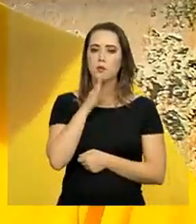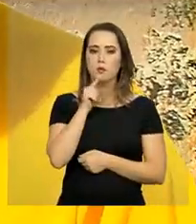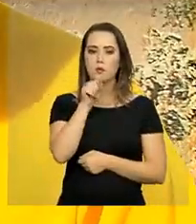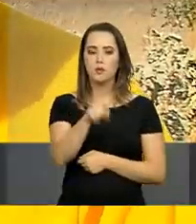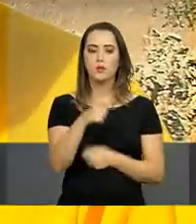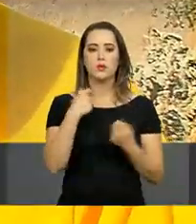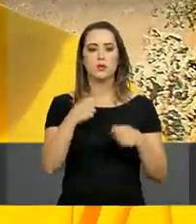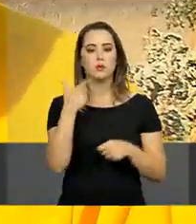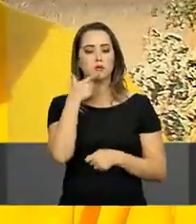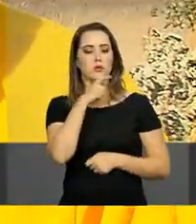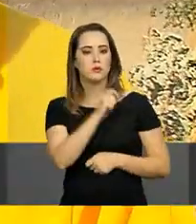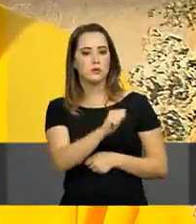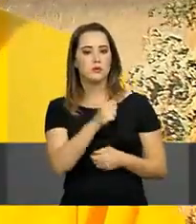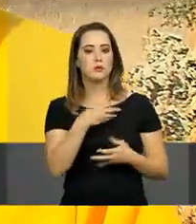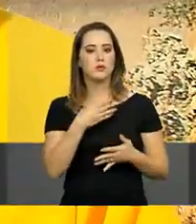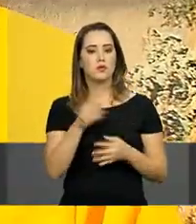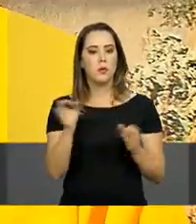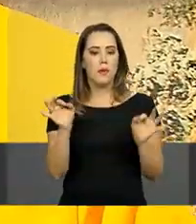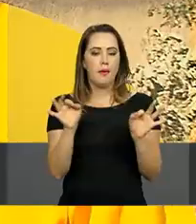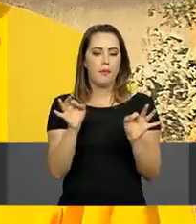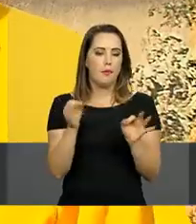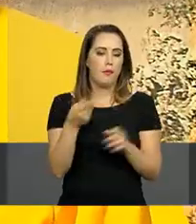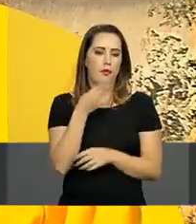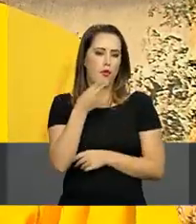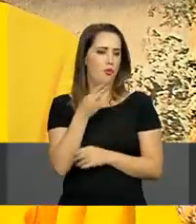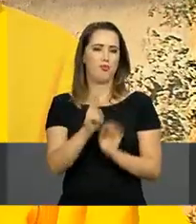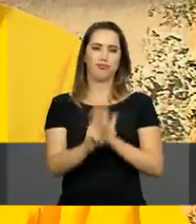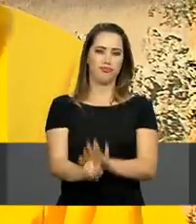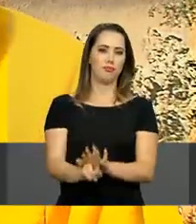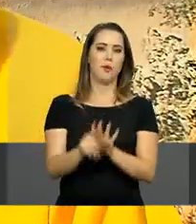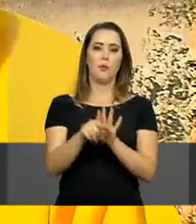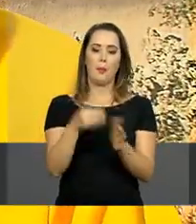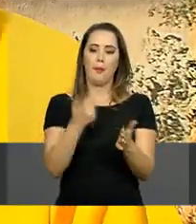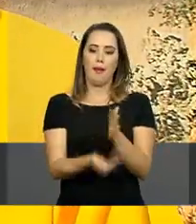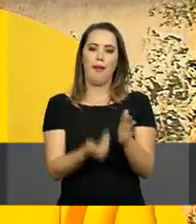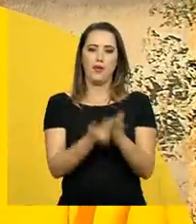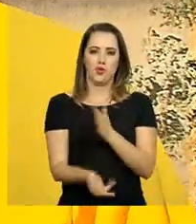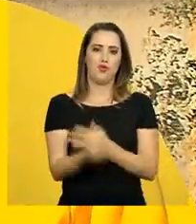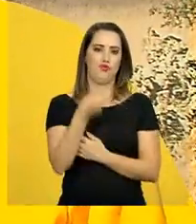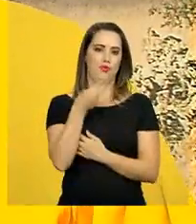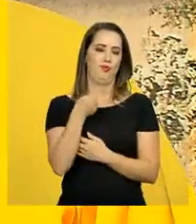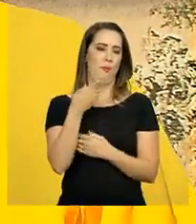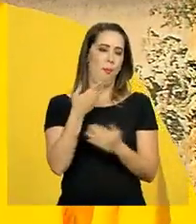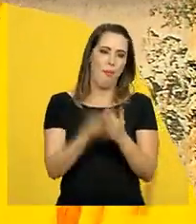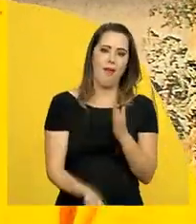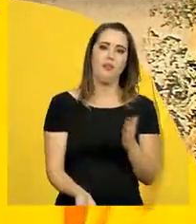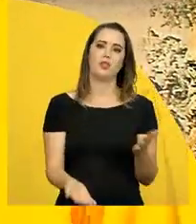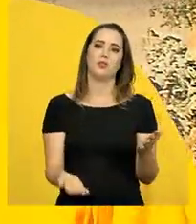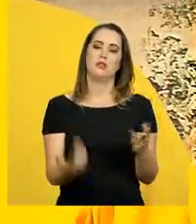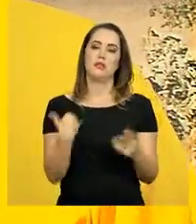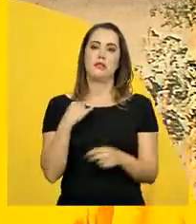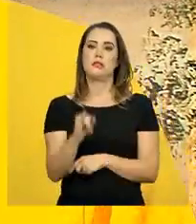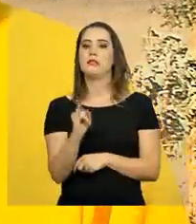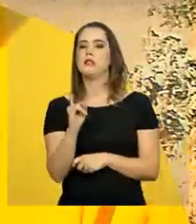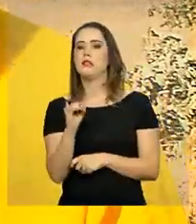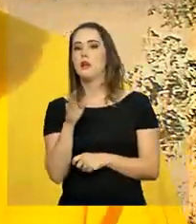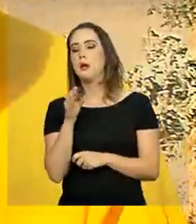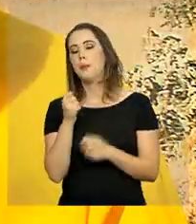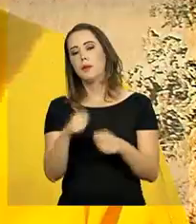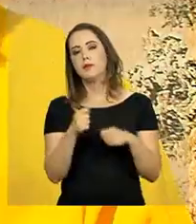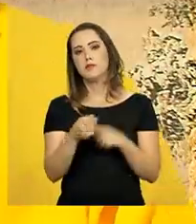o que ele vai ganhar ao parar de fumar e o que ele está perdendo enquanto ele está fumando. E por outro lado, se ele precisar de um